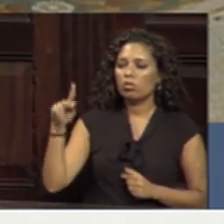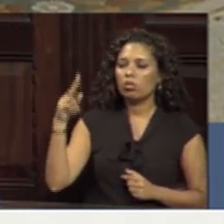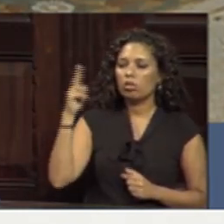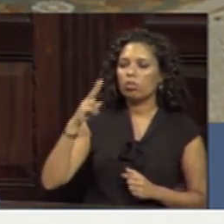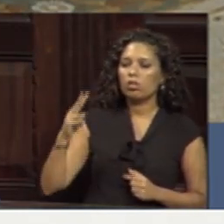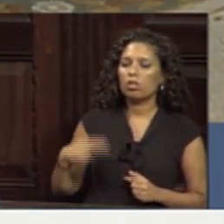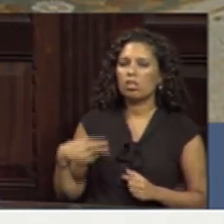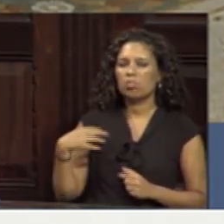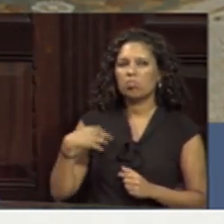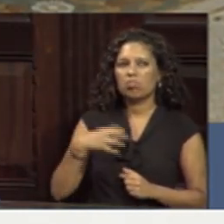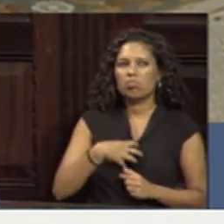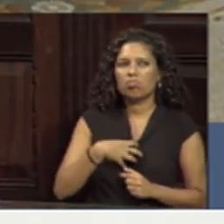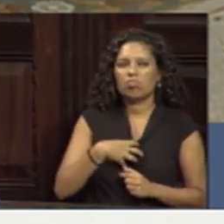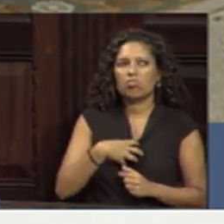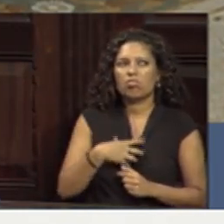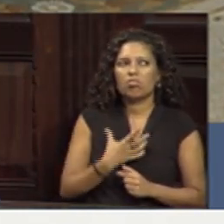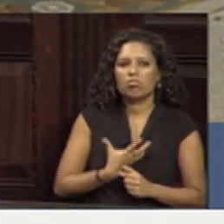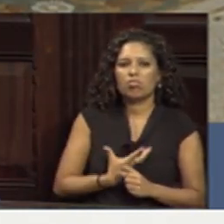cheio,